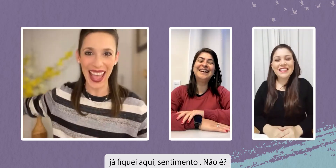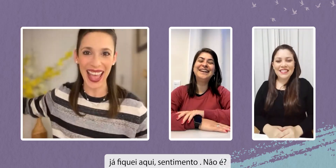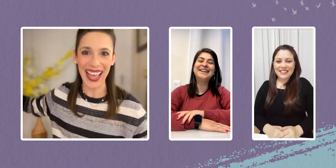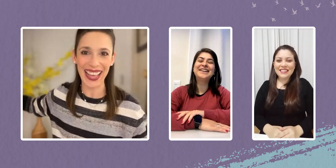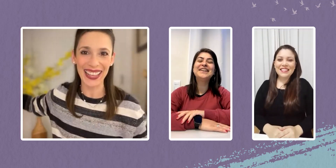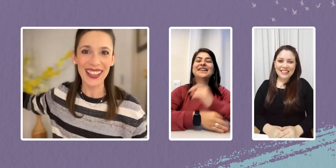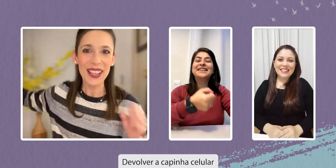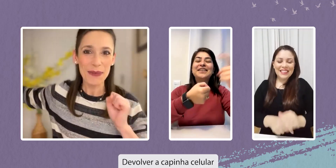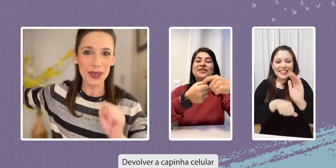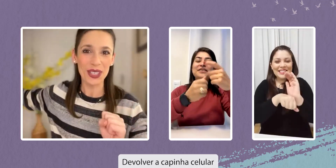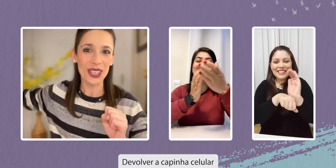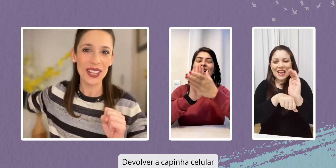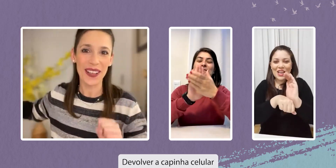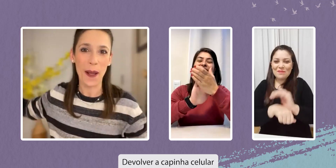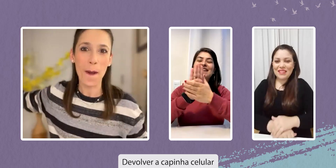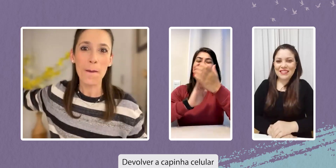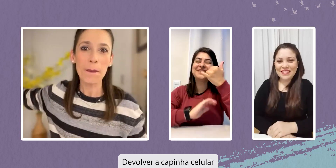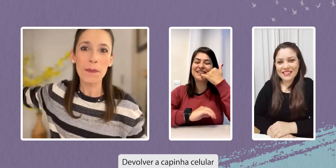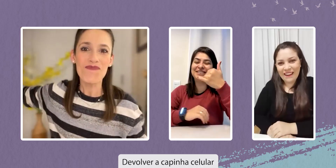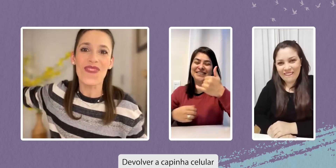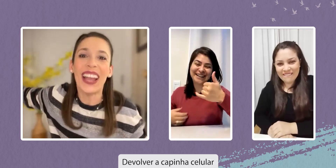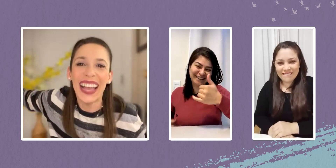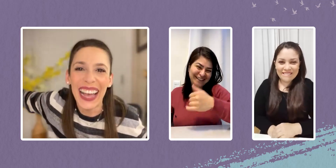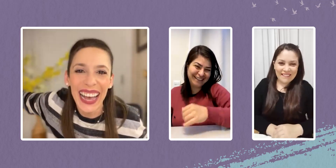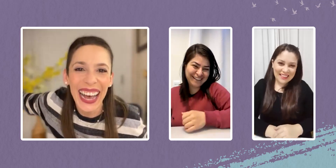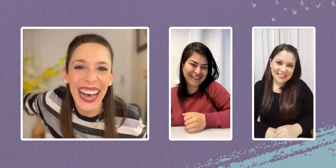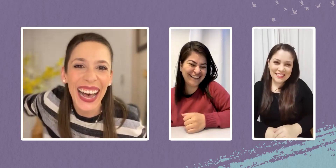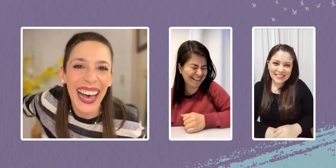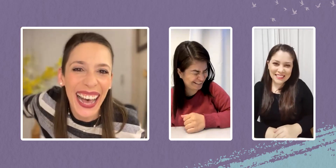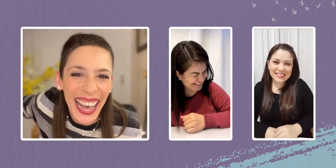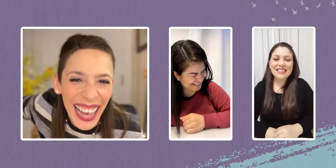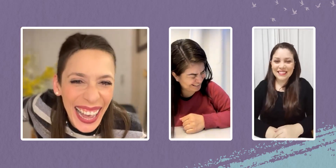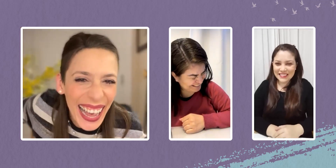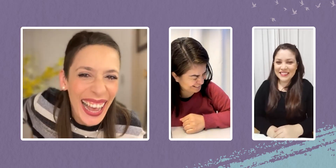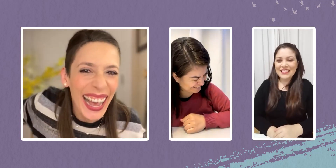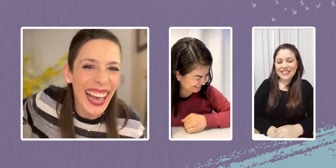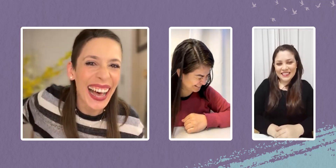Não é? Devolver a Podia. caixa do celular.